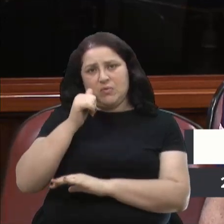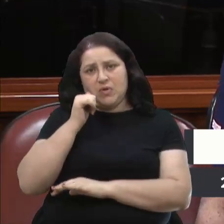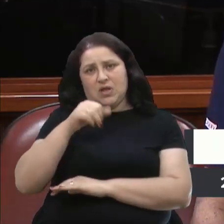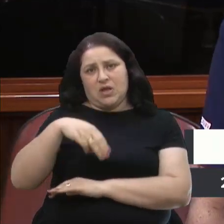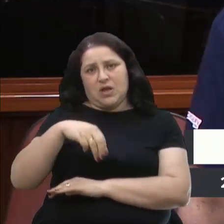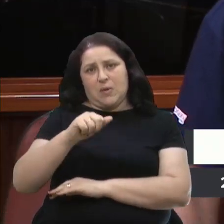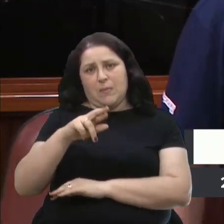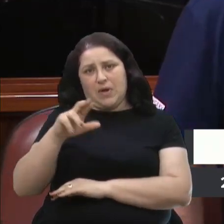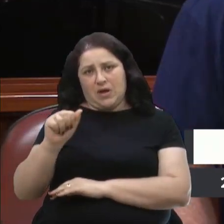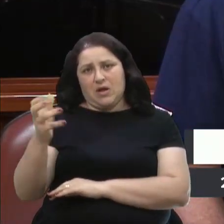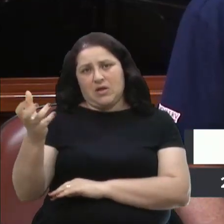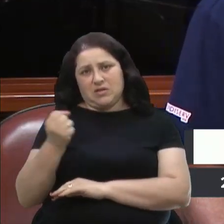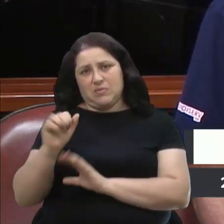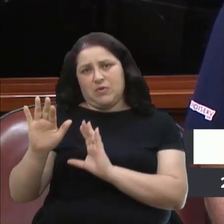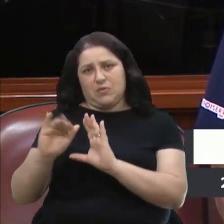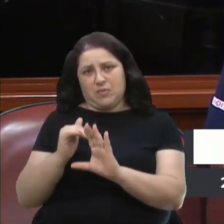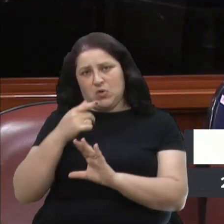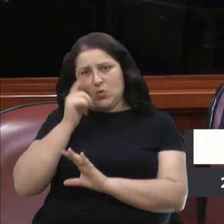e-mail.